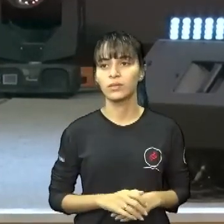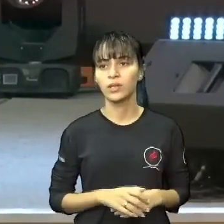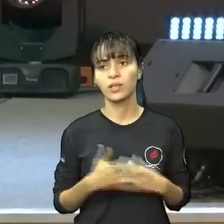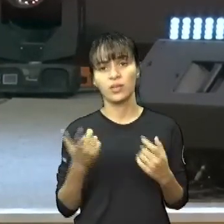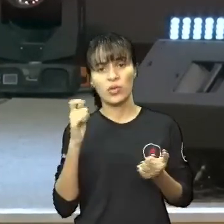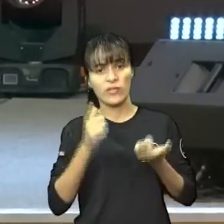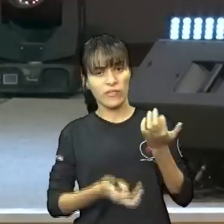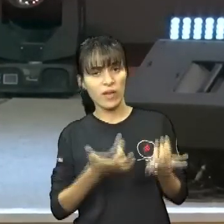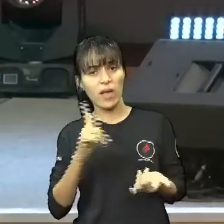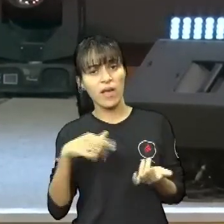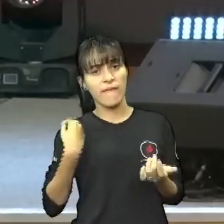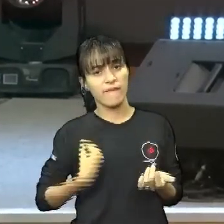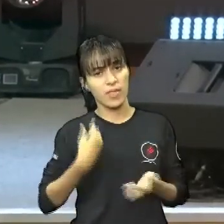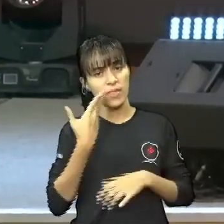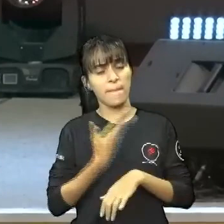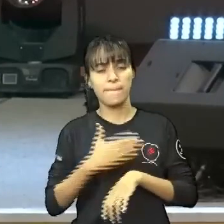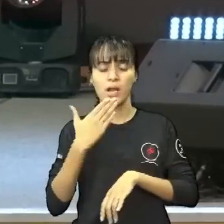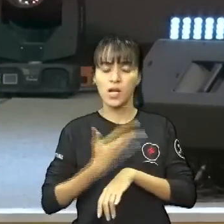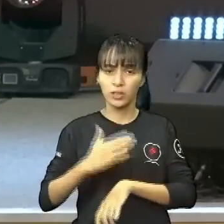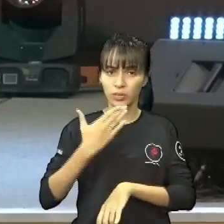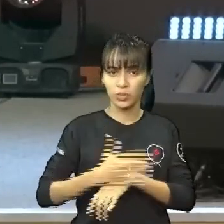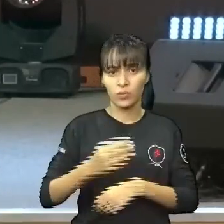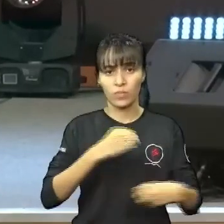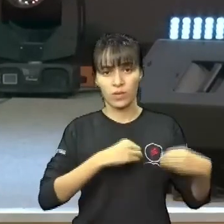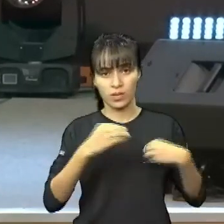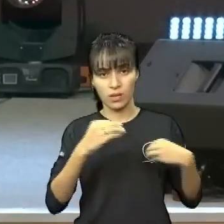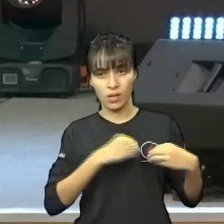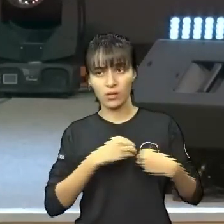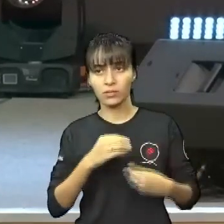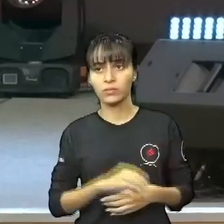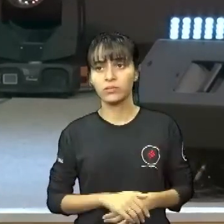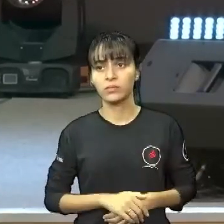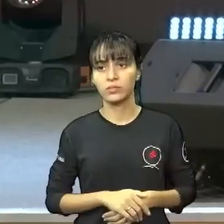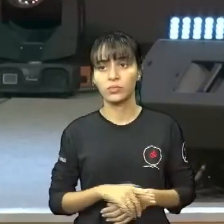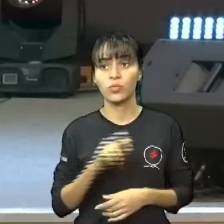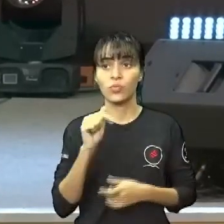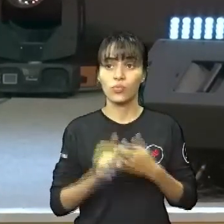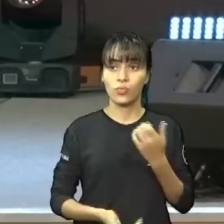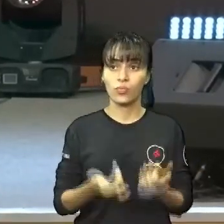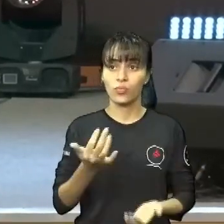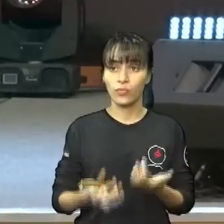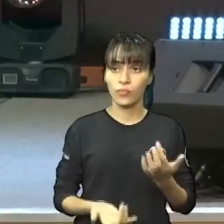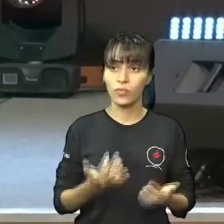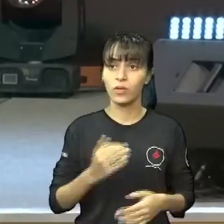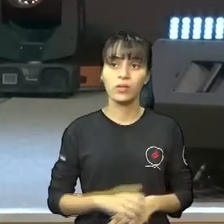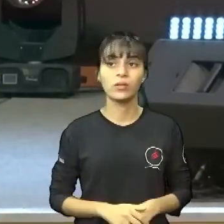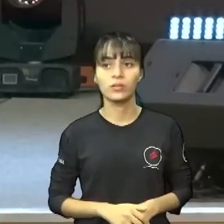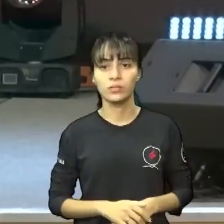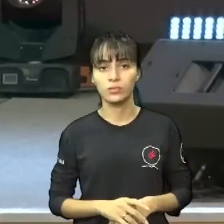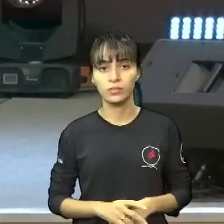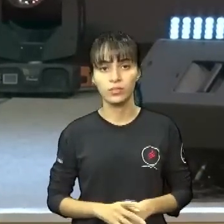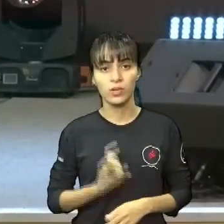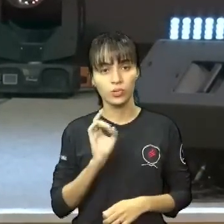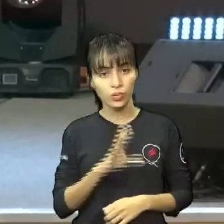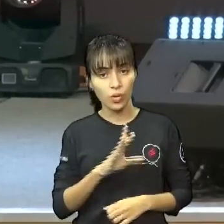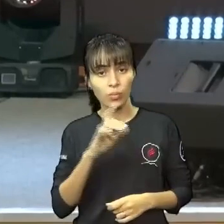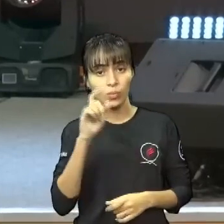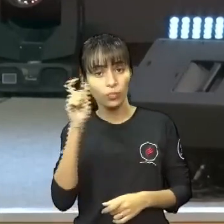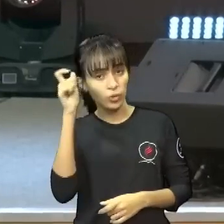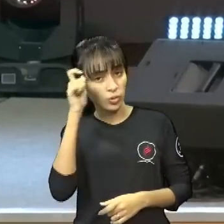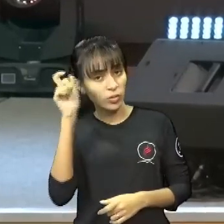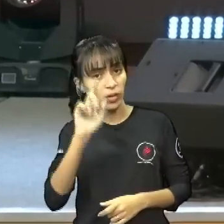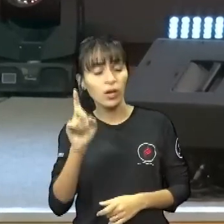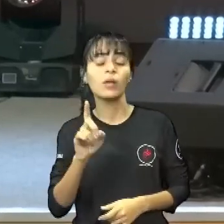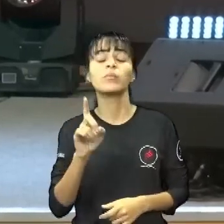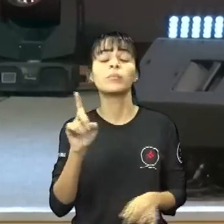é para quem vive na prática do Pecado o inferno Não é só para o diabo é para quem vive na prática